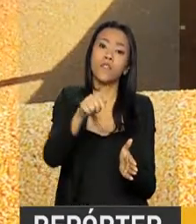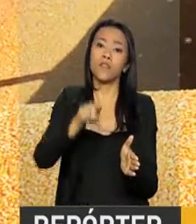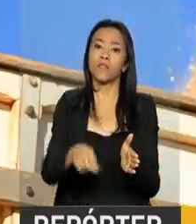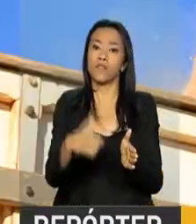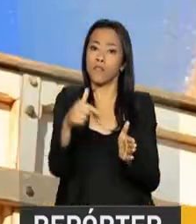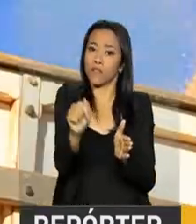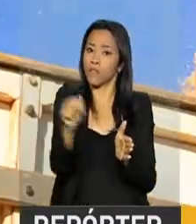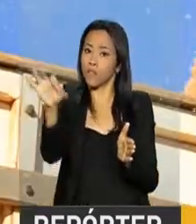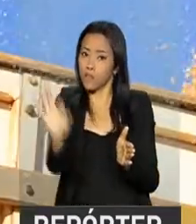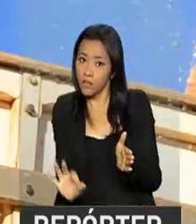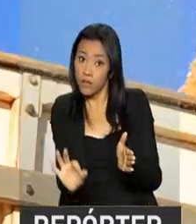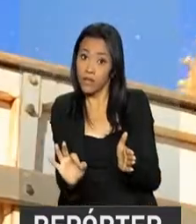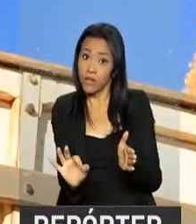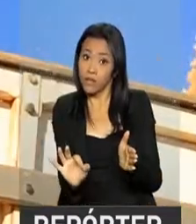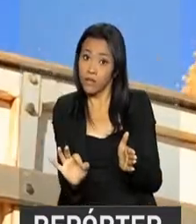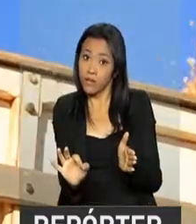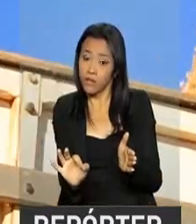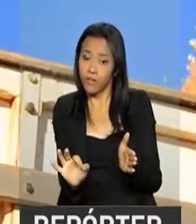27,7%.